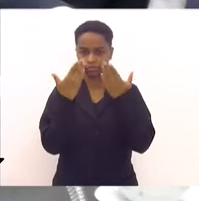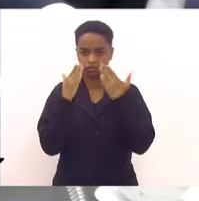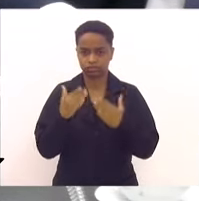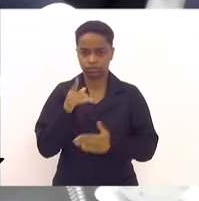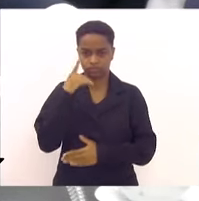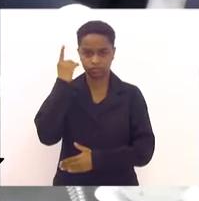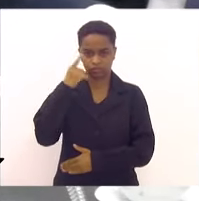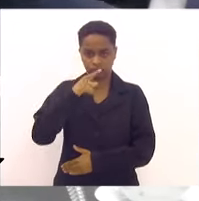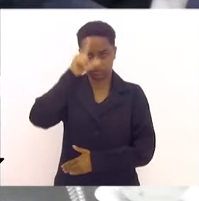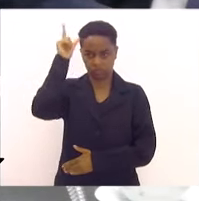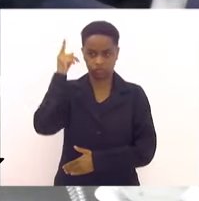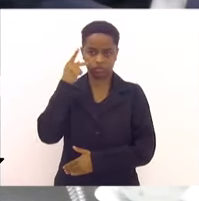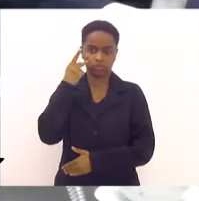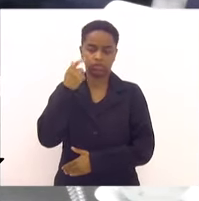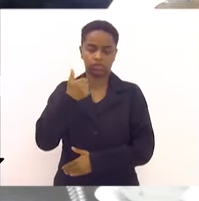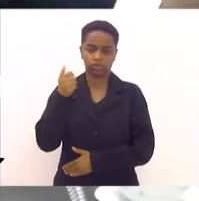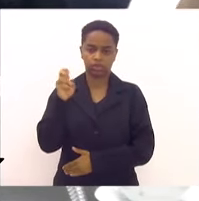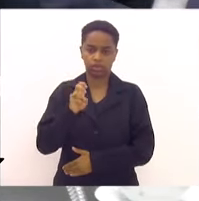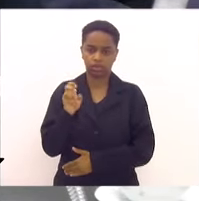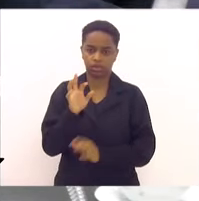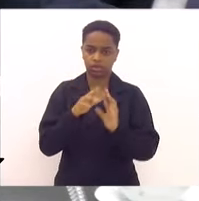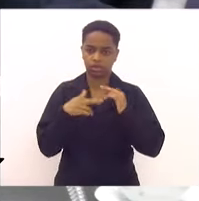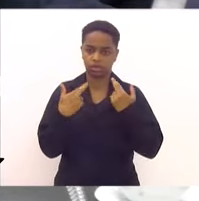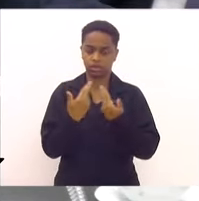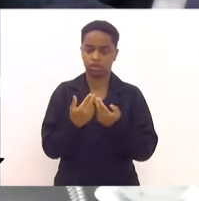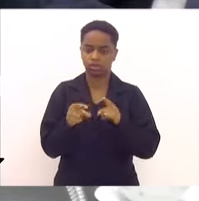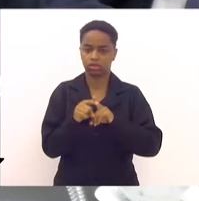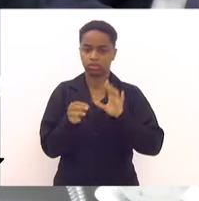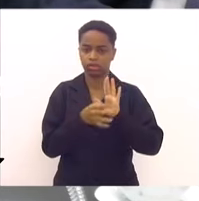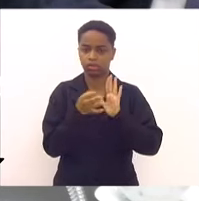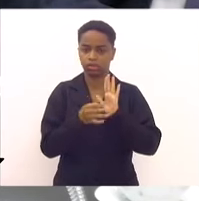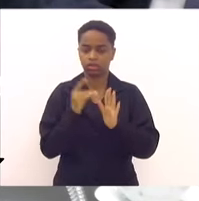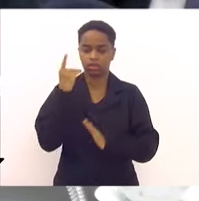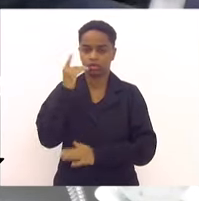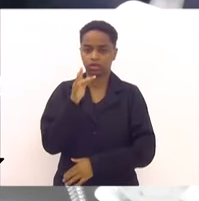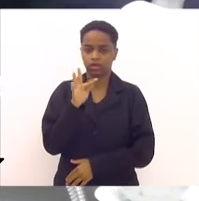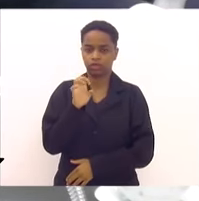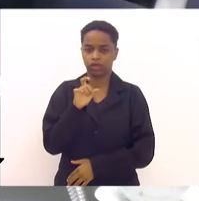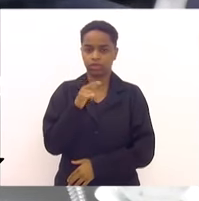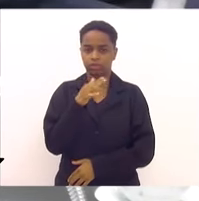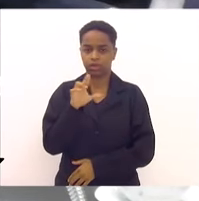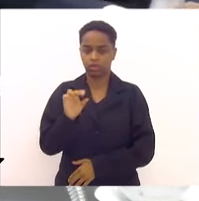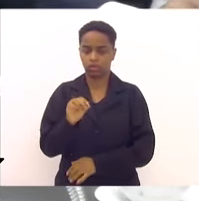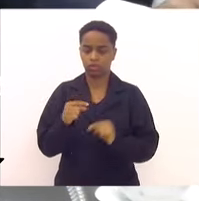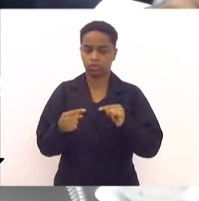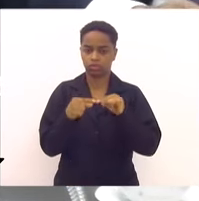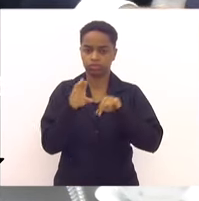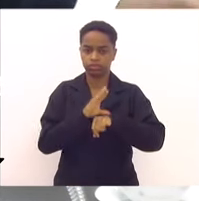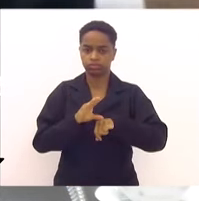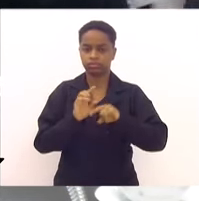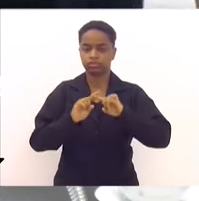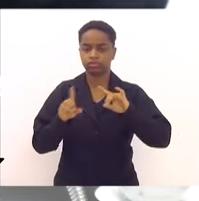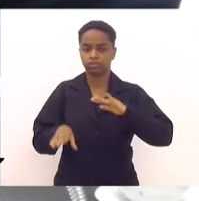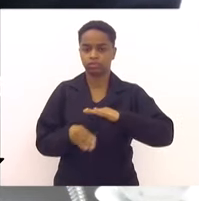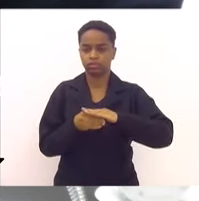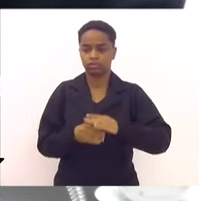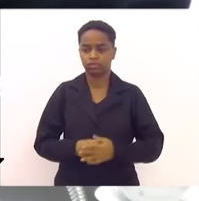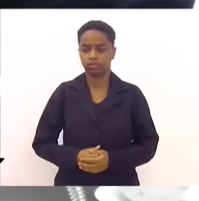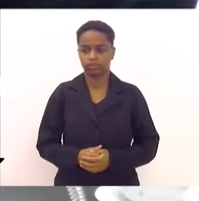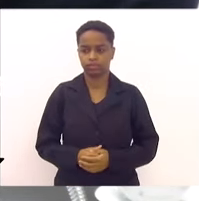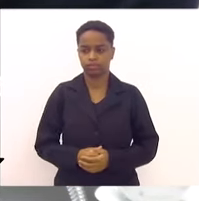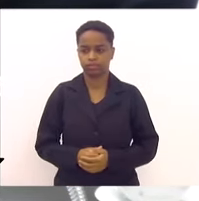Luiz Paulo na 15ª reunião ordinária e o parecer do deputado Filipinho Raves é pela constitucionalidade com